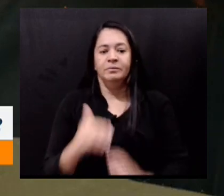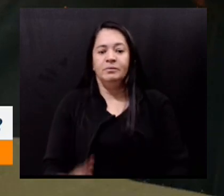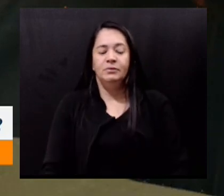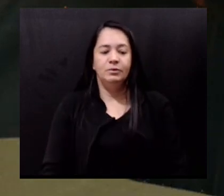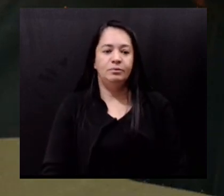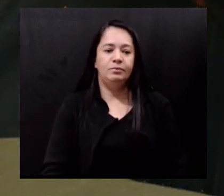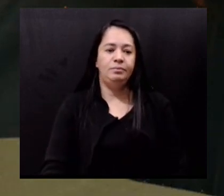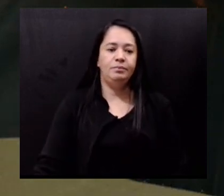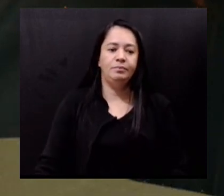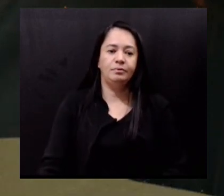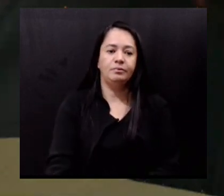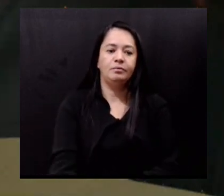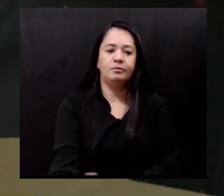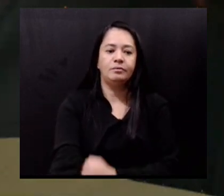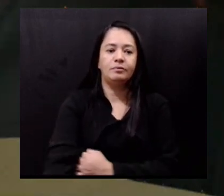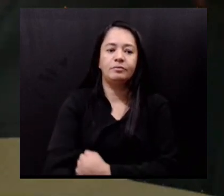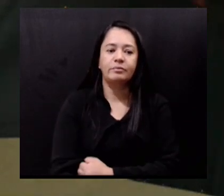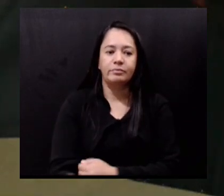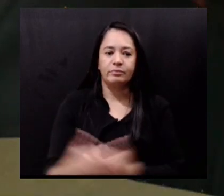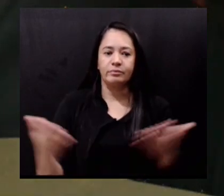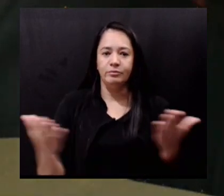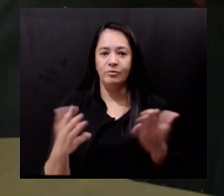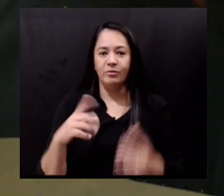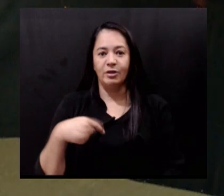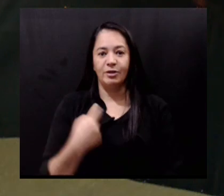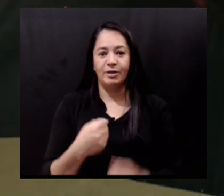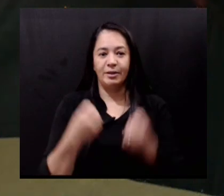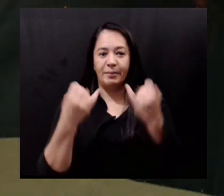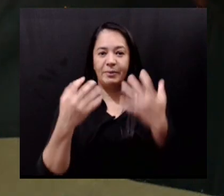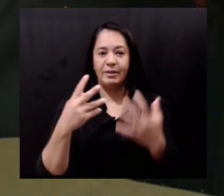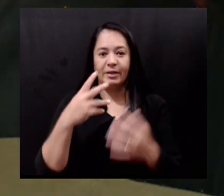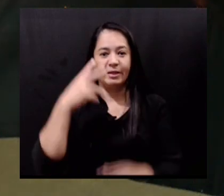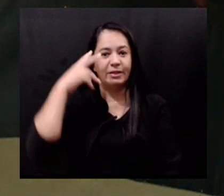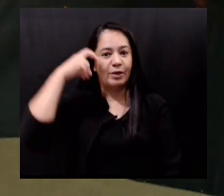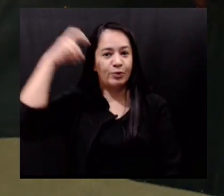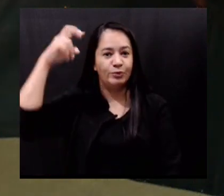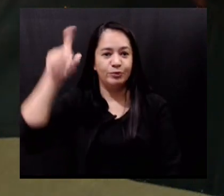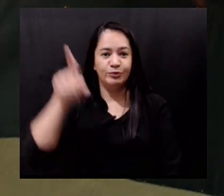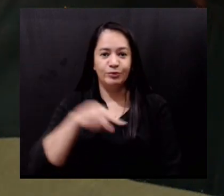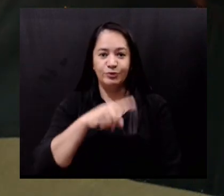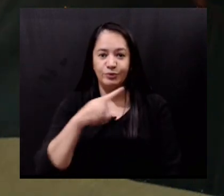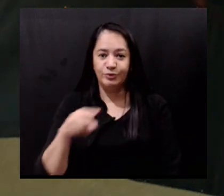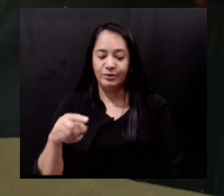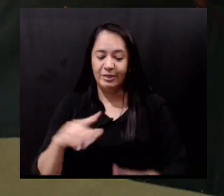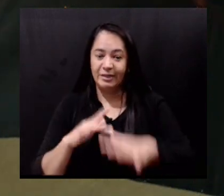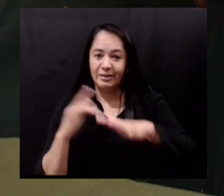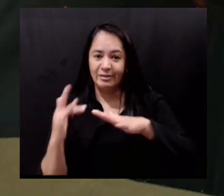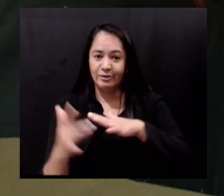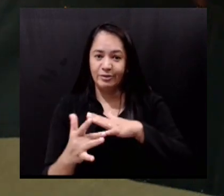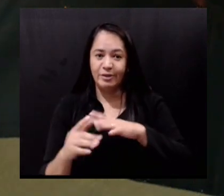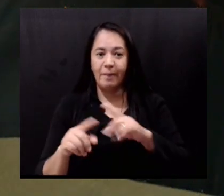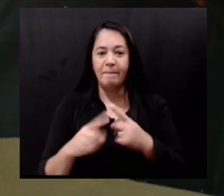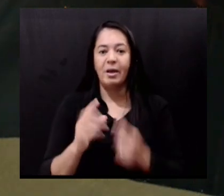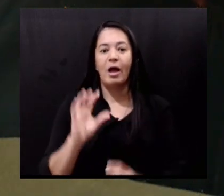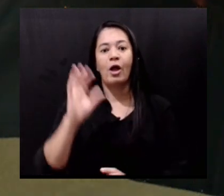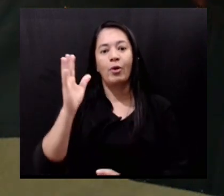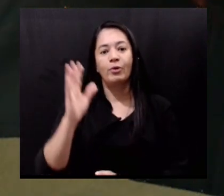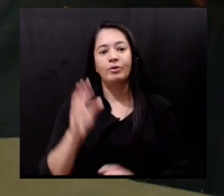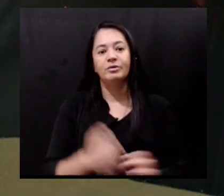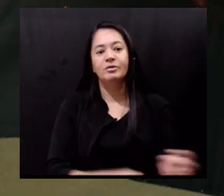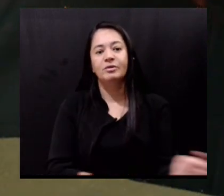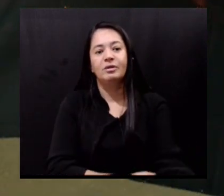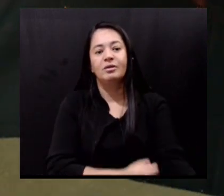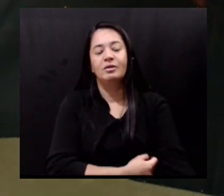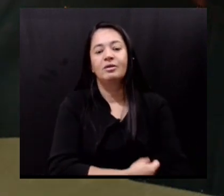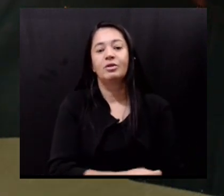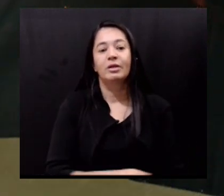aqui falando sobre a cultura do cancelamento nas redes sociais, mas isso acontece também nas redes sociais e que vem para a vida real, né? Não é só na